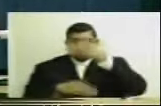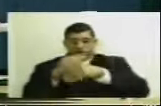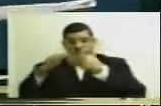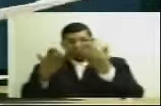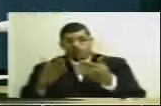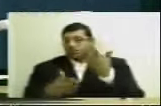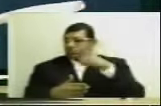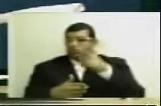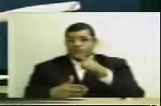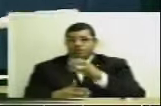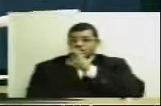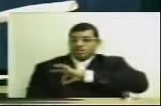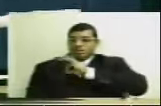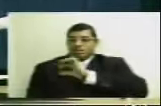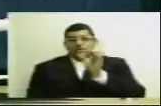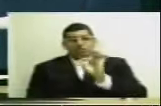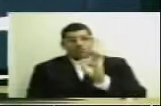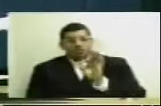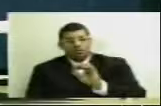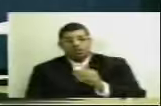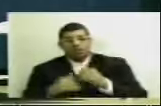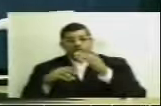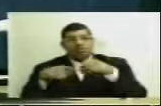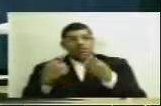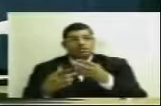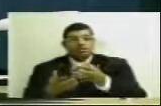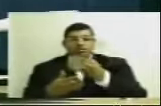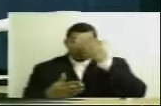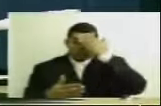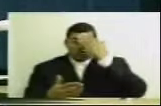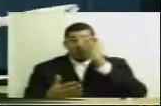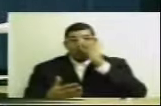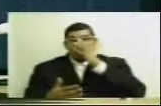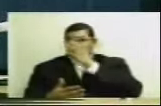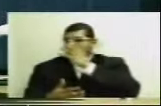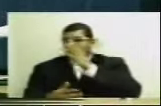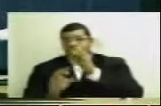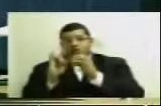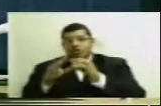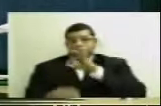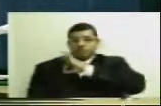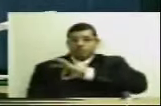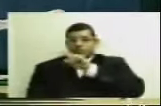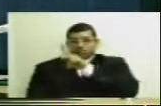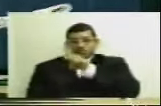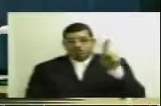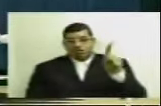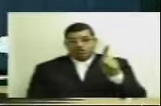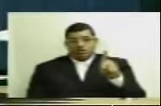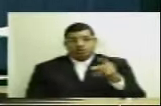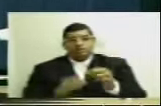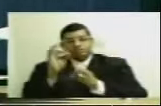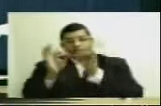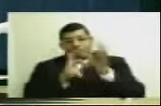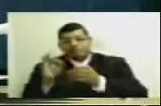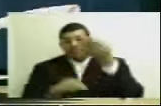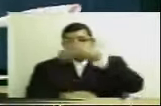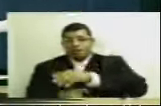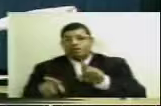criado e não tem salário criado por lei. Eu me admiro não só de um prefeito encaminhar um